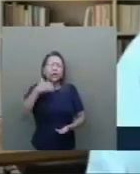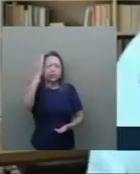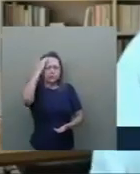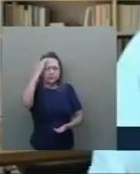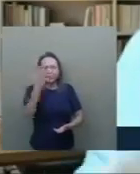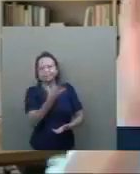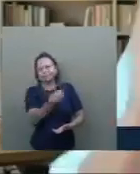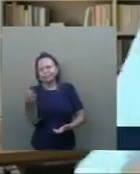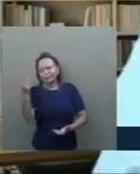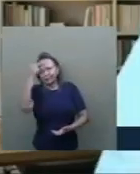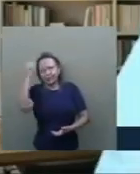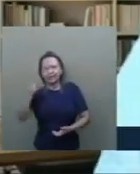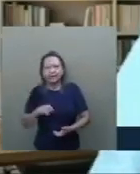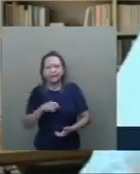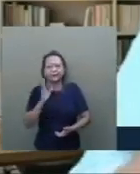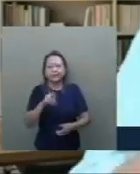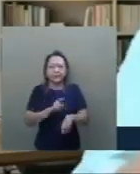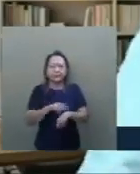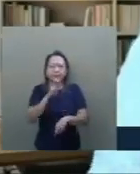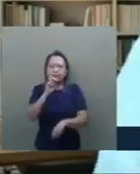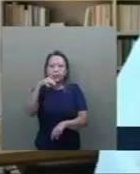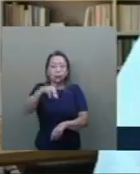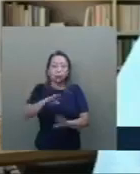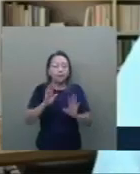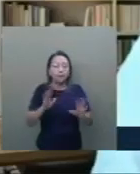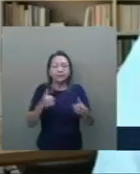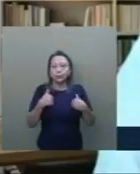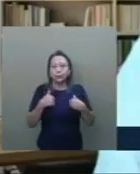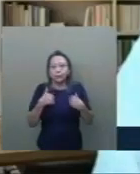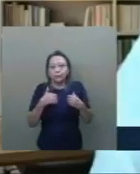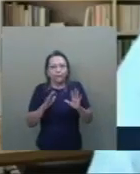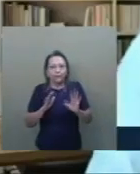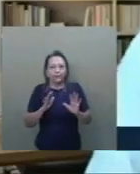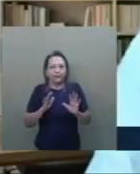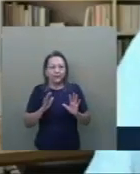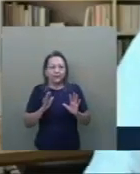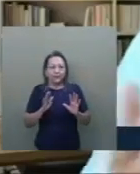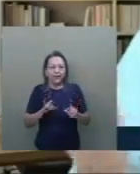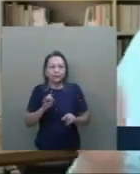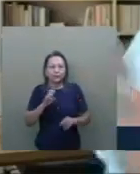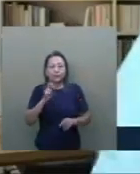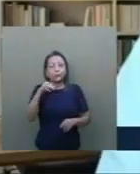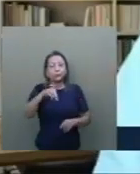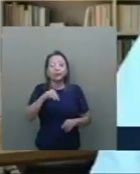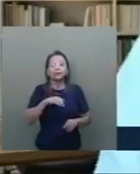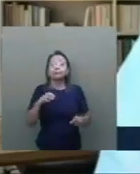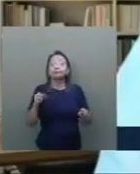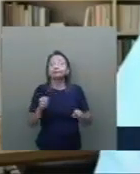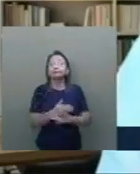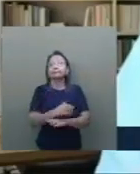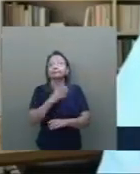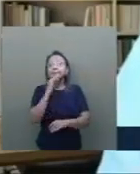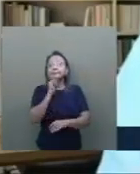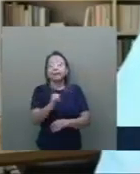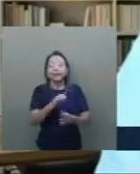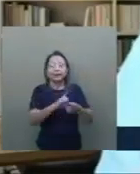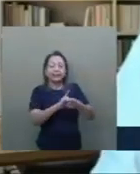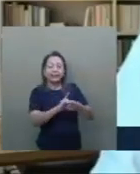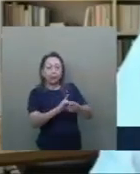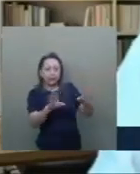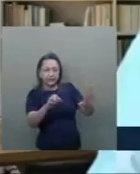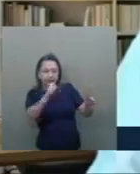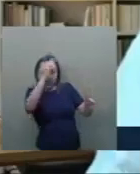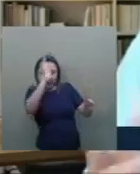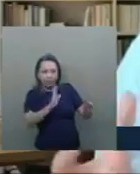sei que muitos falaram 25 minutos, mas não vou ficar 25 minutos, não. terminar dizendo que a democracia